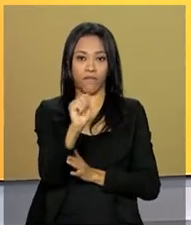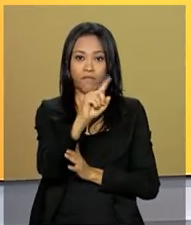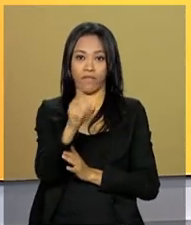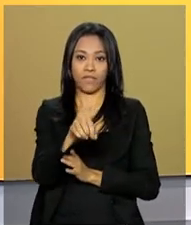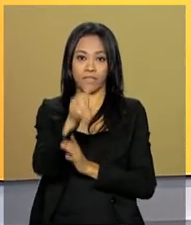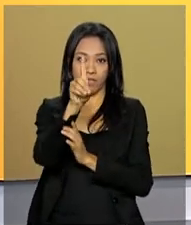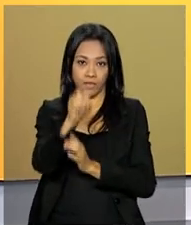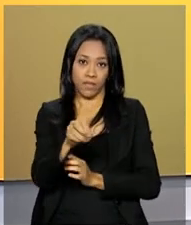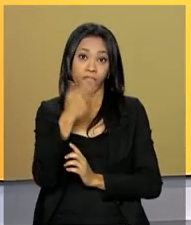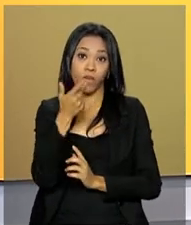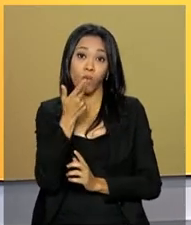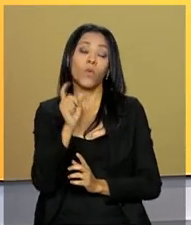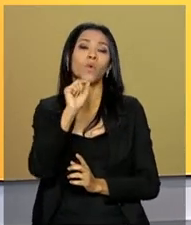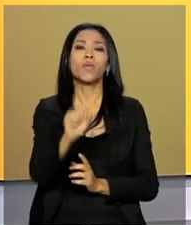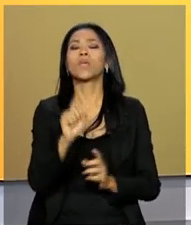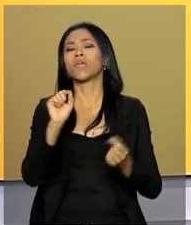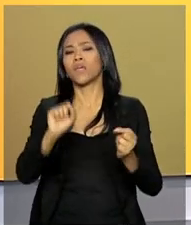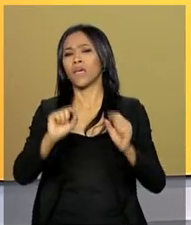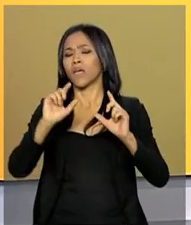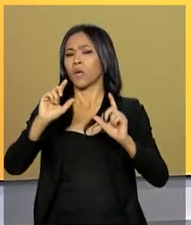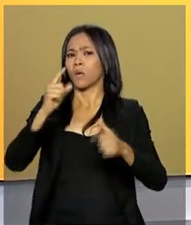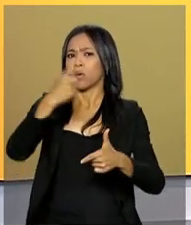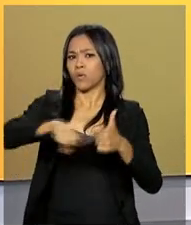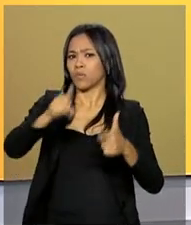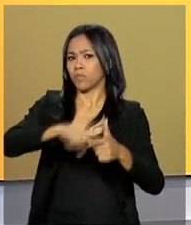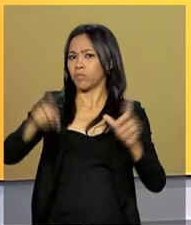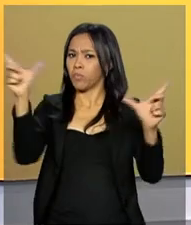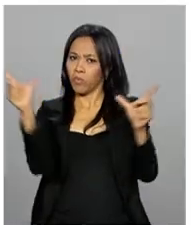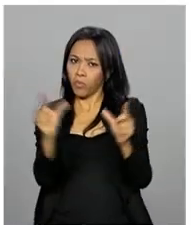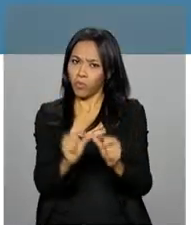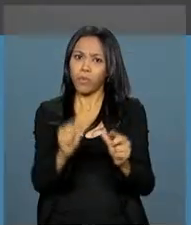da recessão não desaparecem imediatamente.